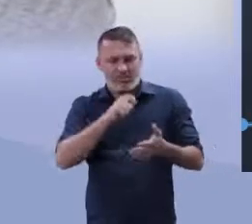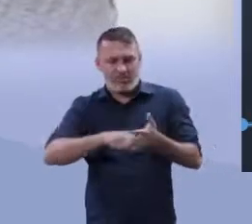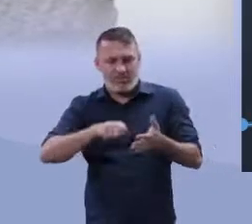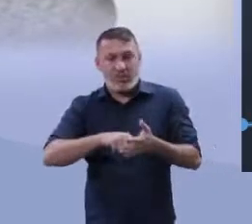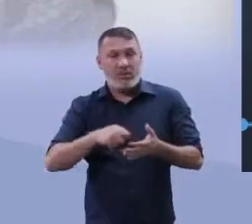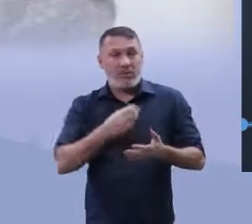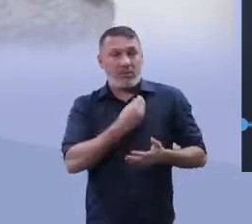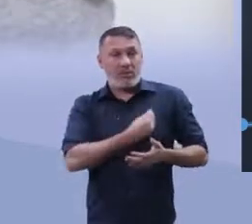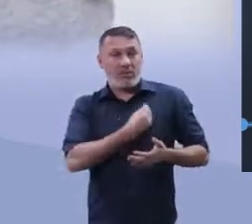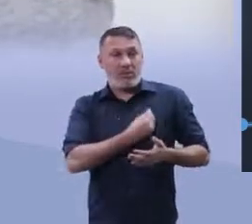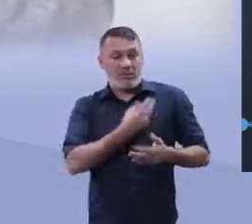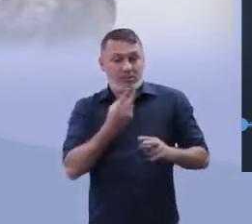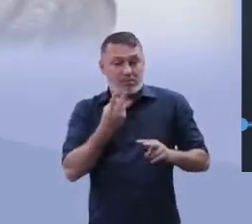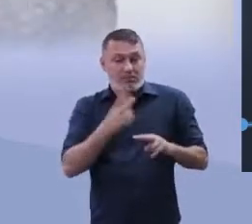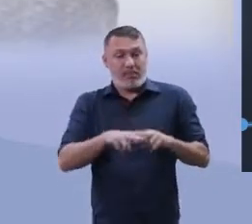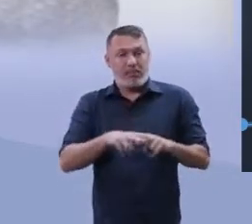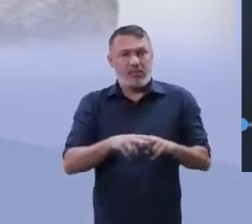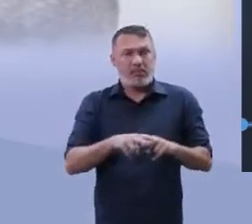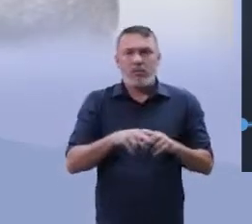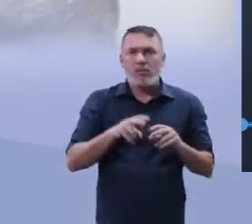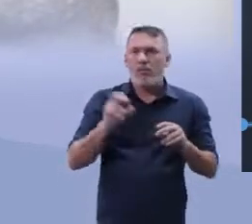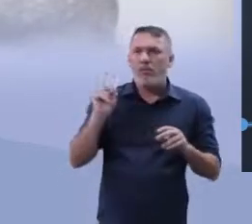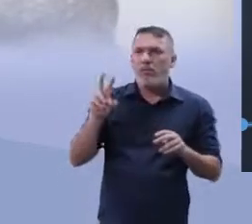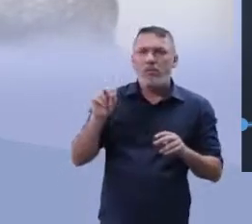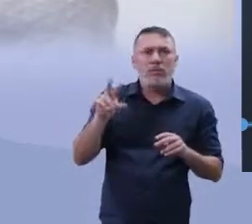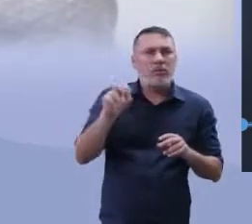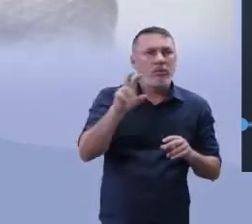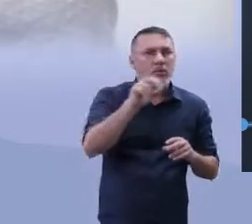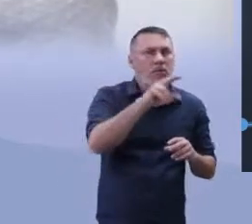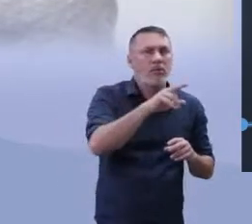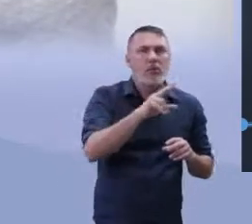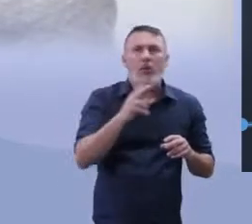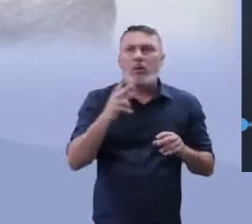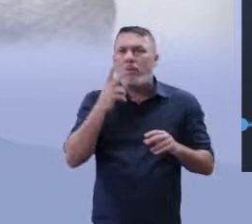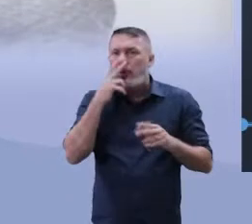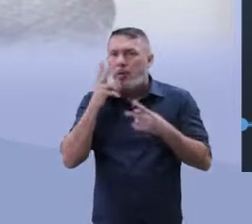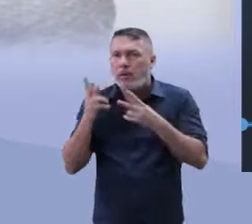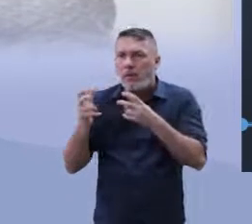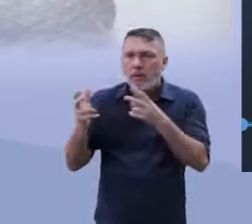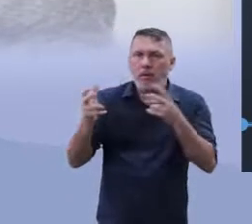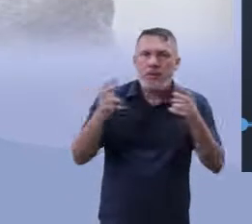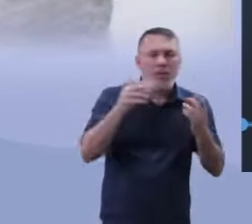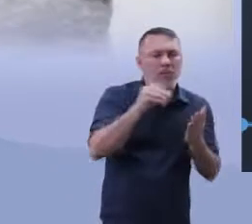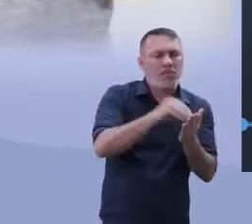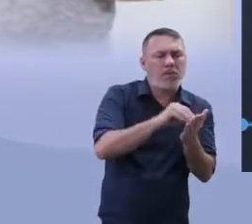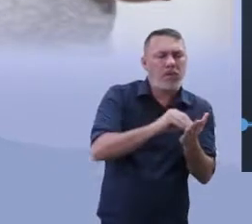indivíduo, preso, ele vai contar toda a sua memória.